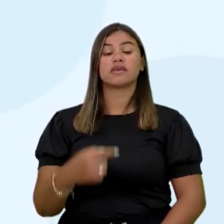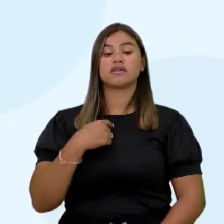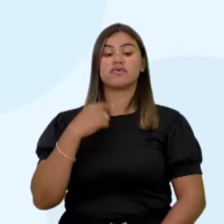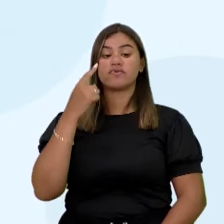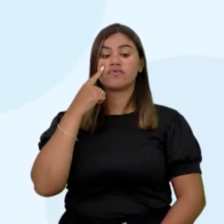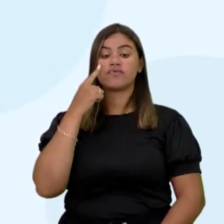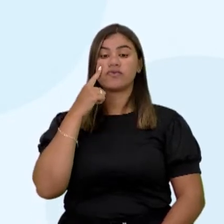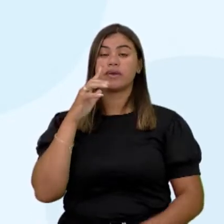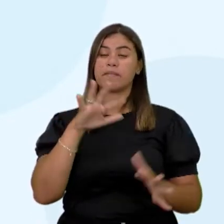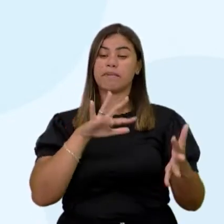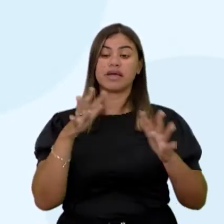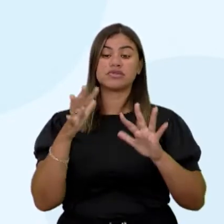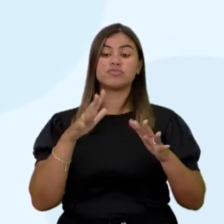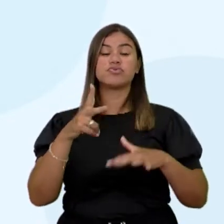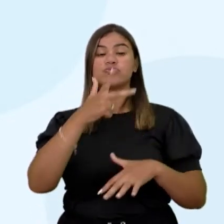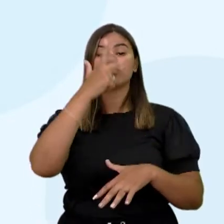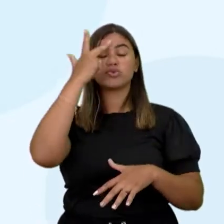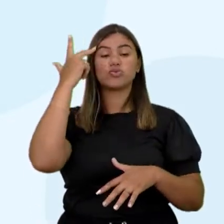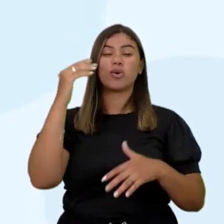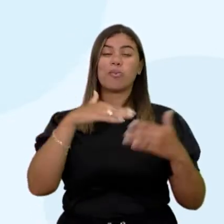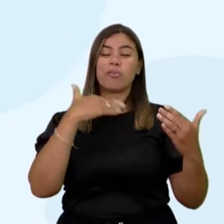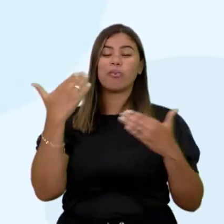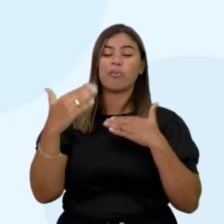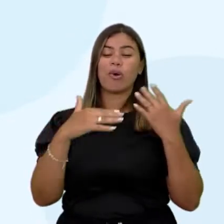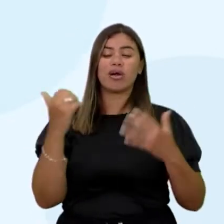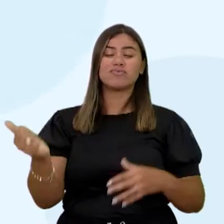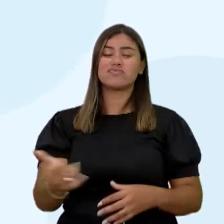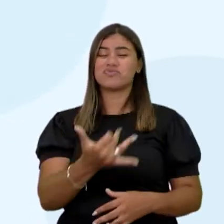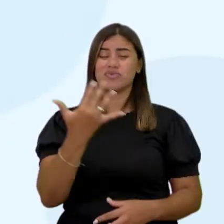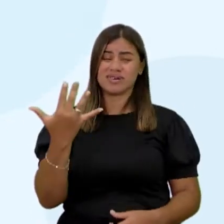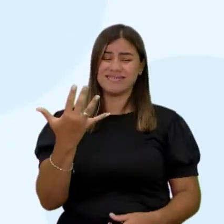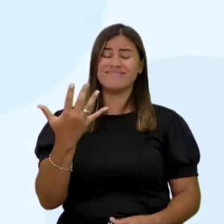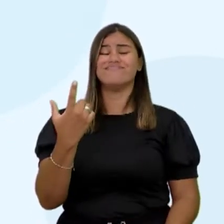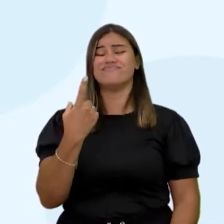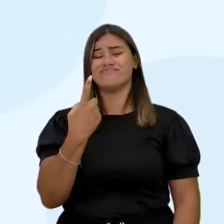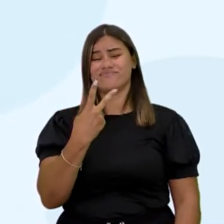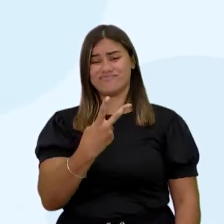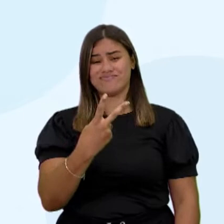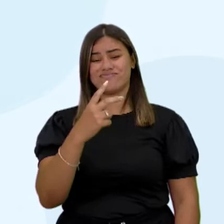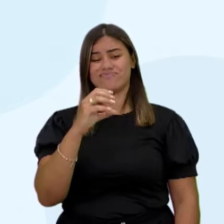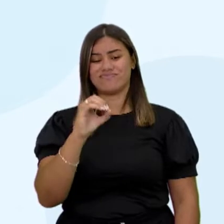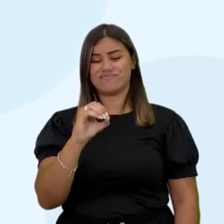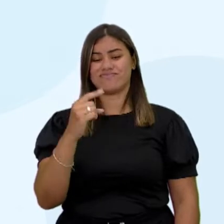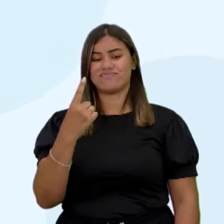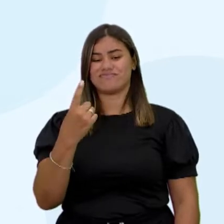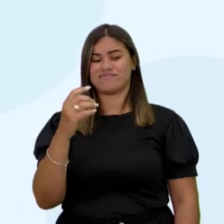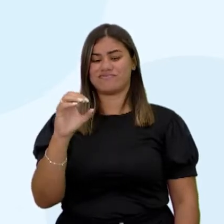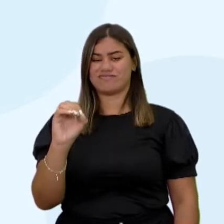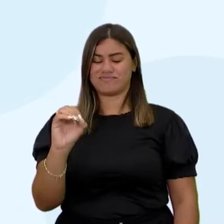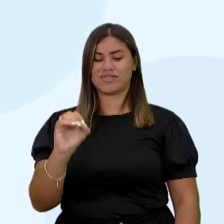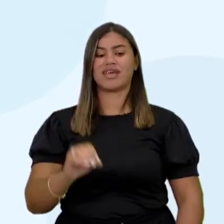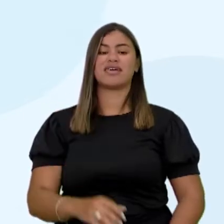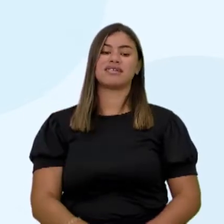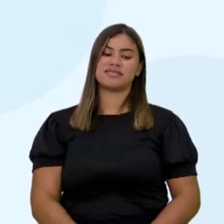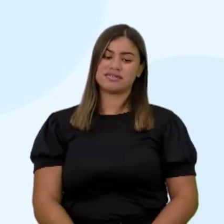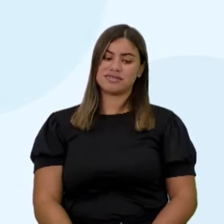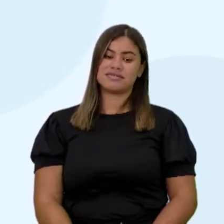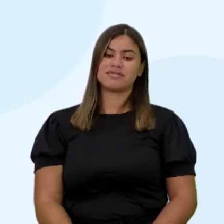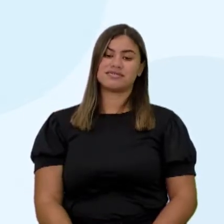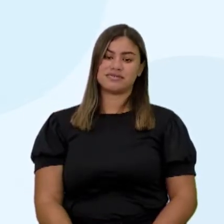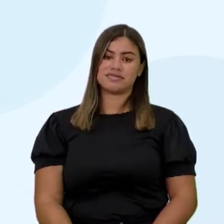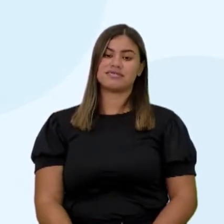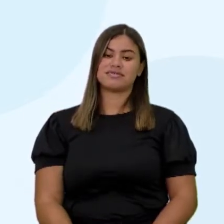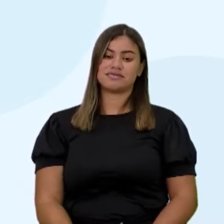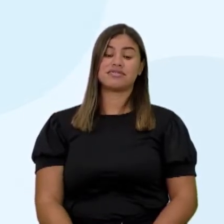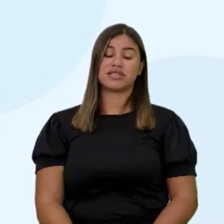eram 210 mortos, né, é muita gente, é uma tragédia grandiosa. O que não deixa de ser também uma notícia trágica, ou Rússia e